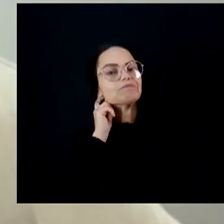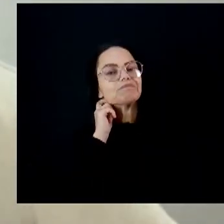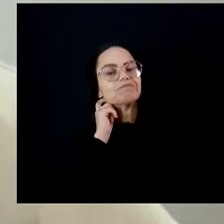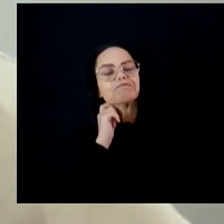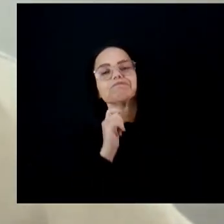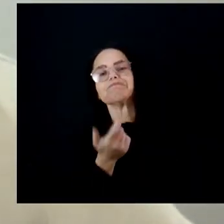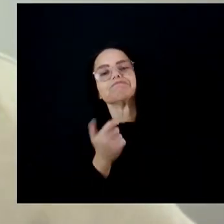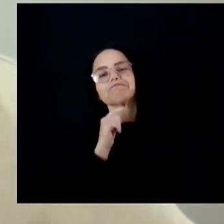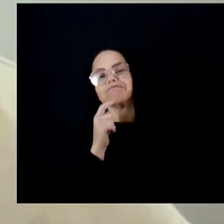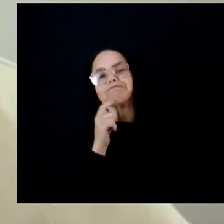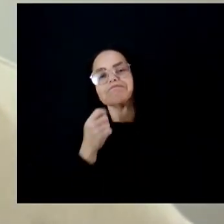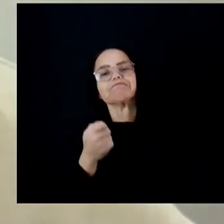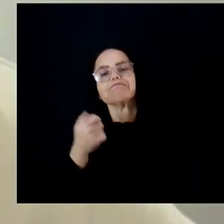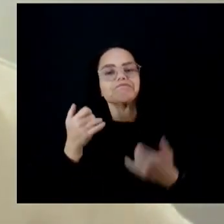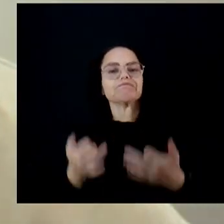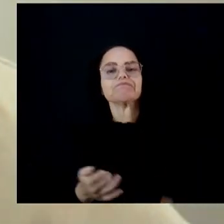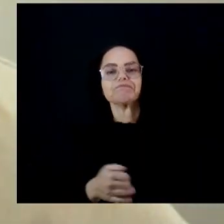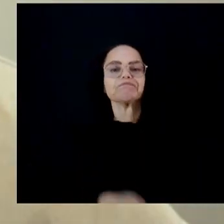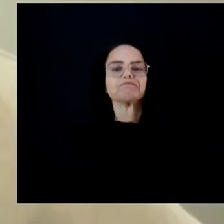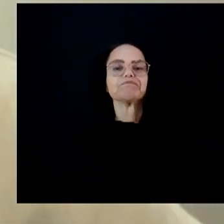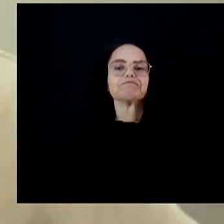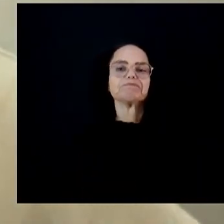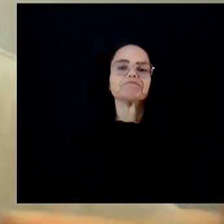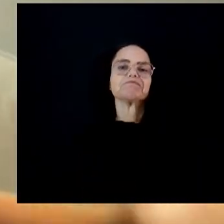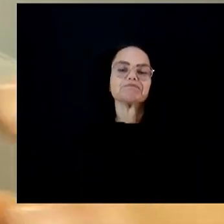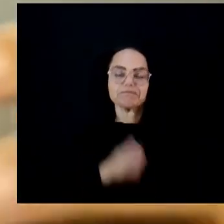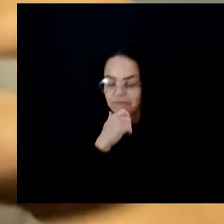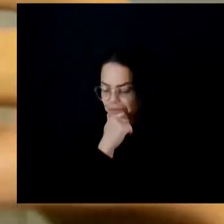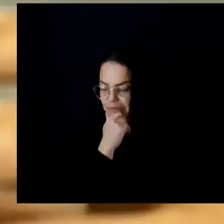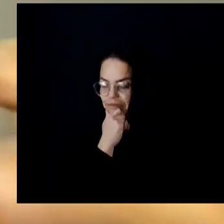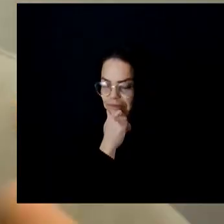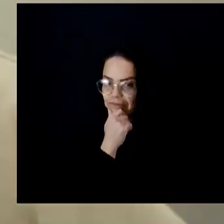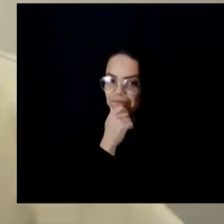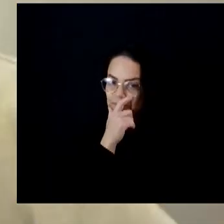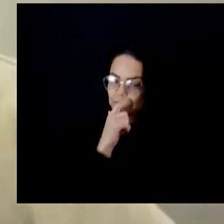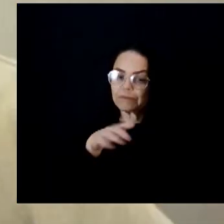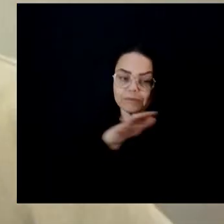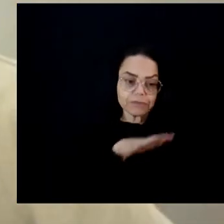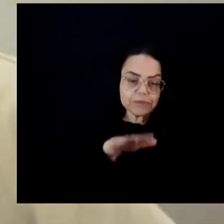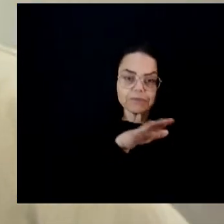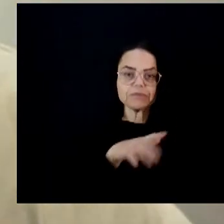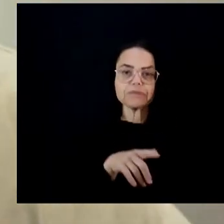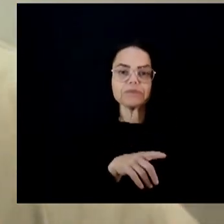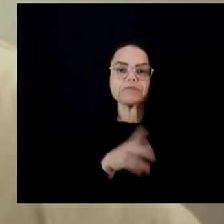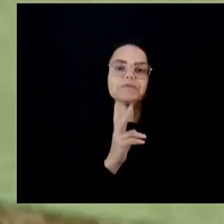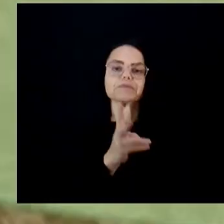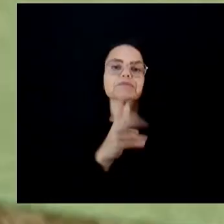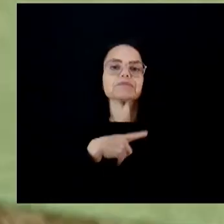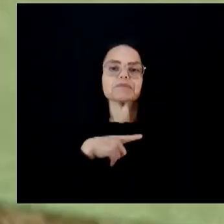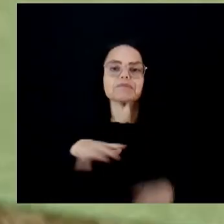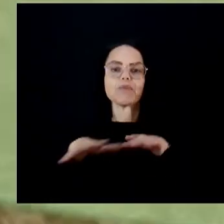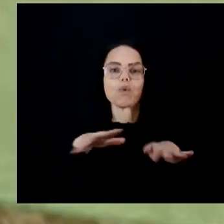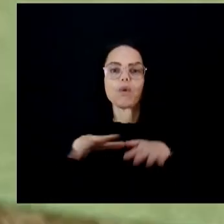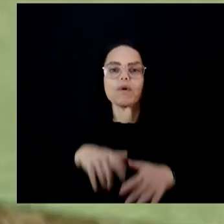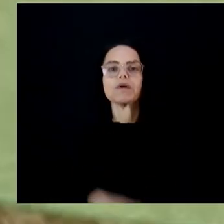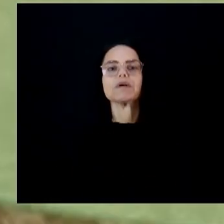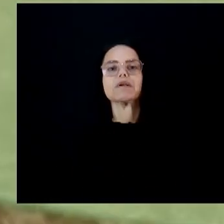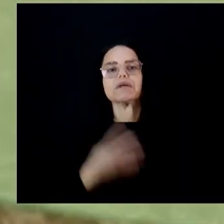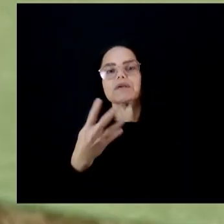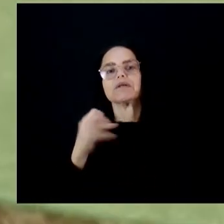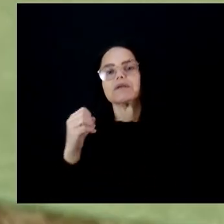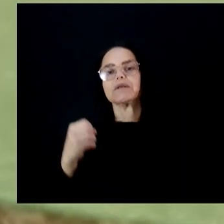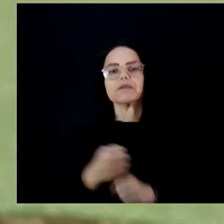falar. Às vezes a gente fala assim, olha, nessa região sempre tem terremoto e já tem 40 anos que não tem um